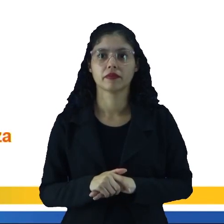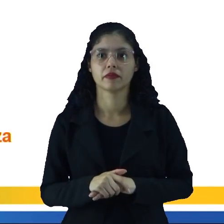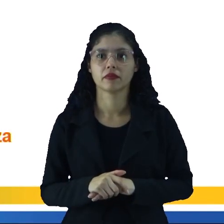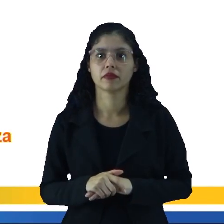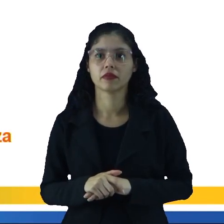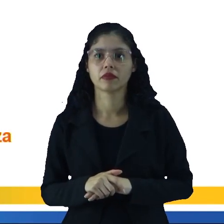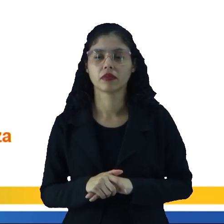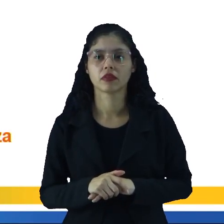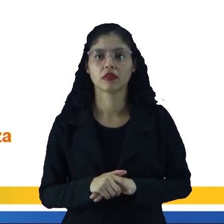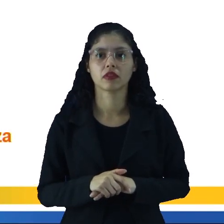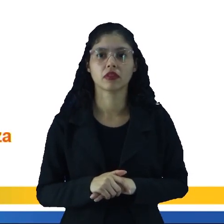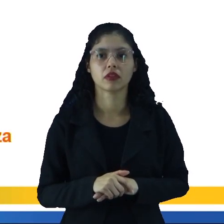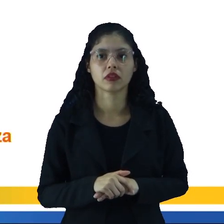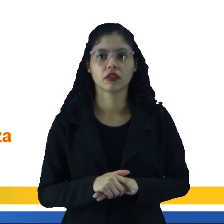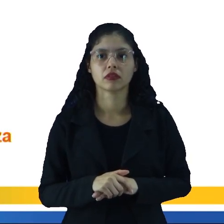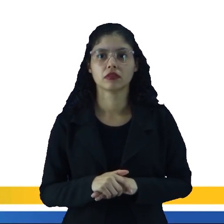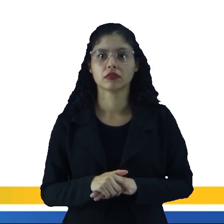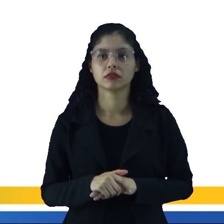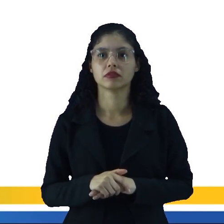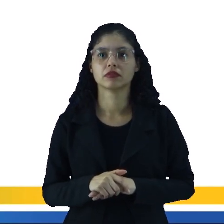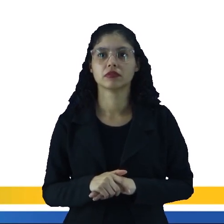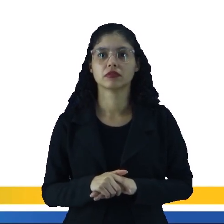lá, continuando.